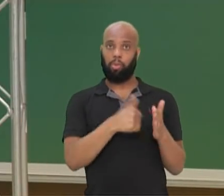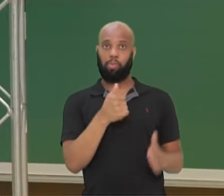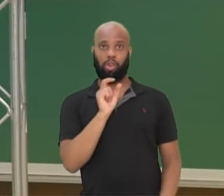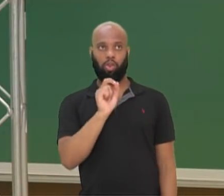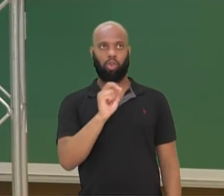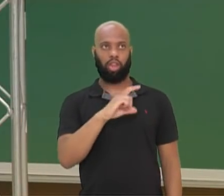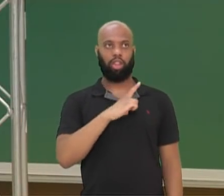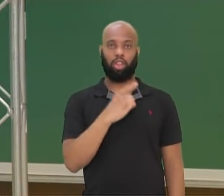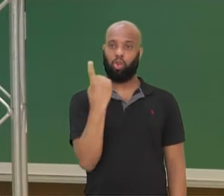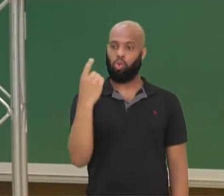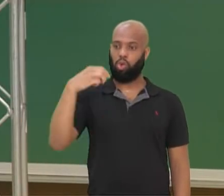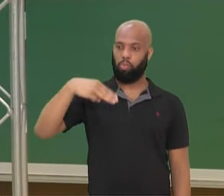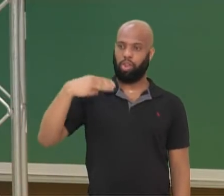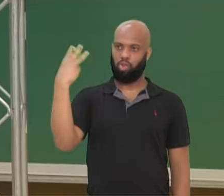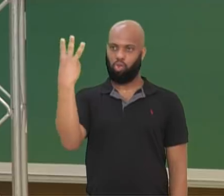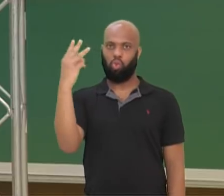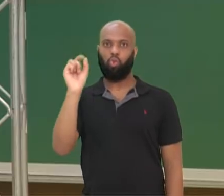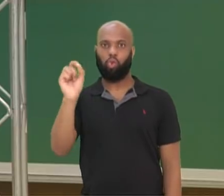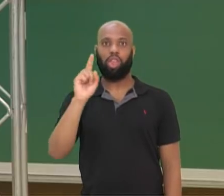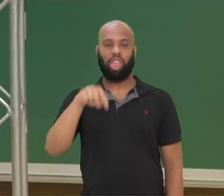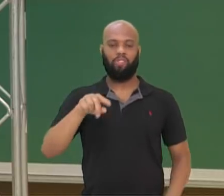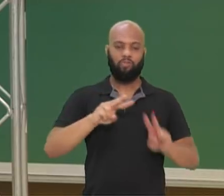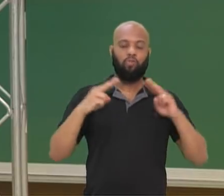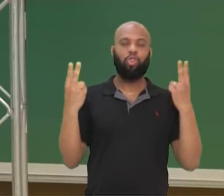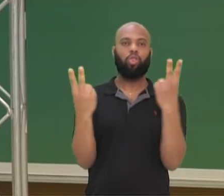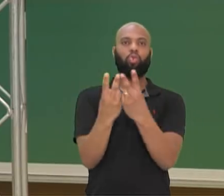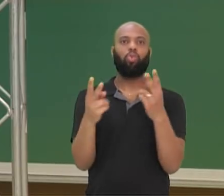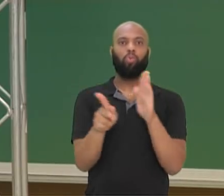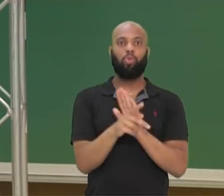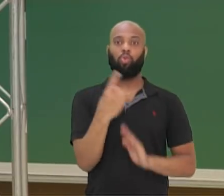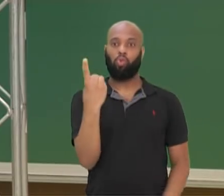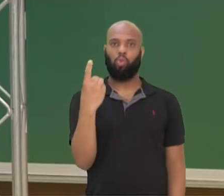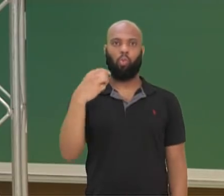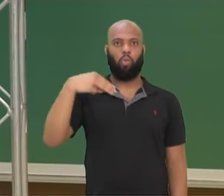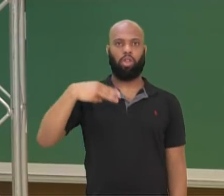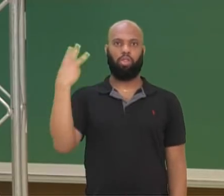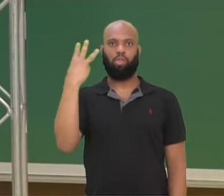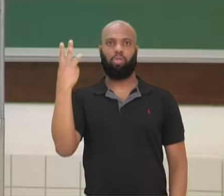assim: 1 metro cúbico é o volume de um cubo de 1 metro de aresta.